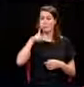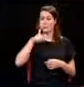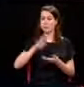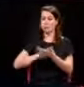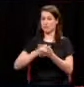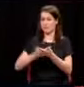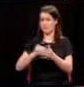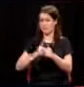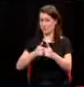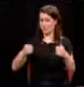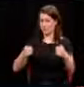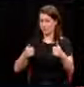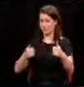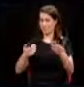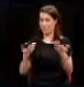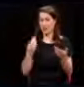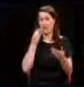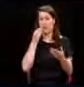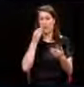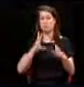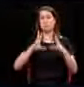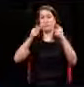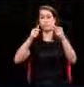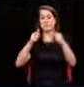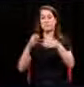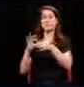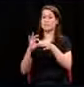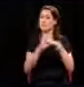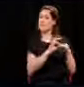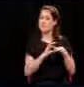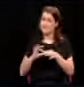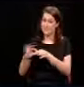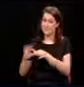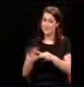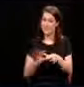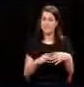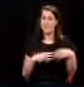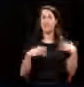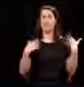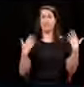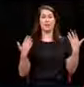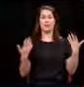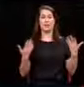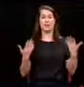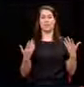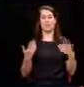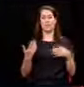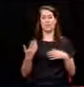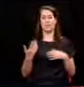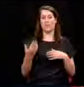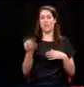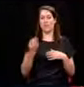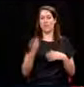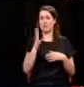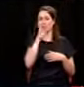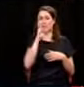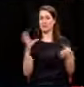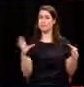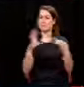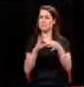importância de sinergias. É através de sinergias que se conseguem ultrapassar todo o tipo de dificuldades que, por